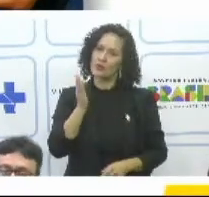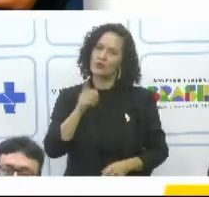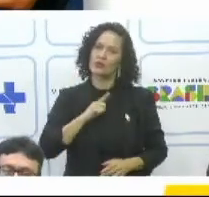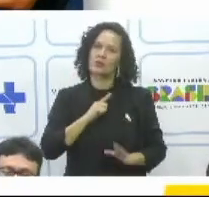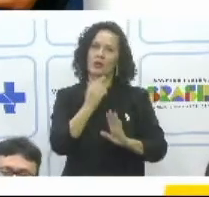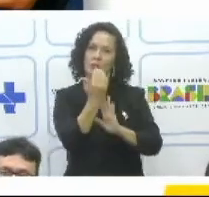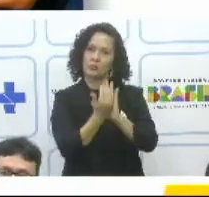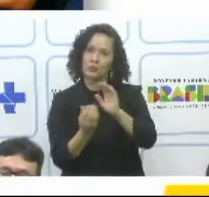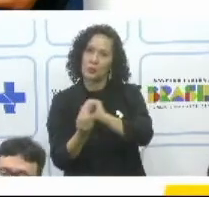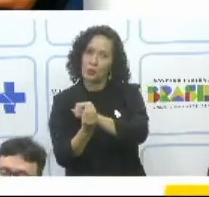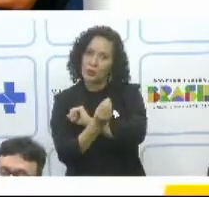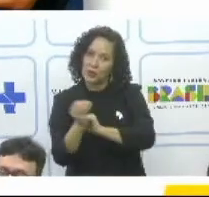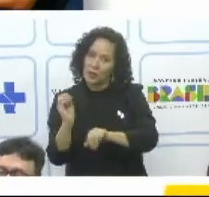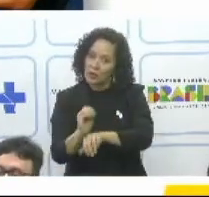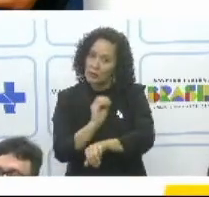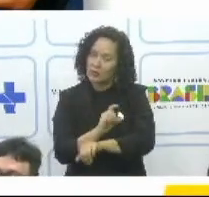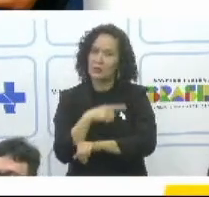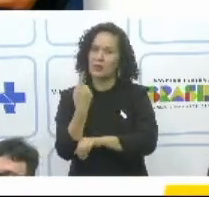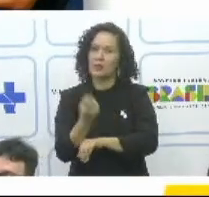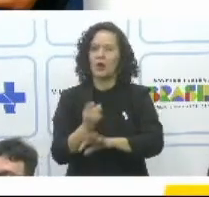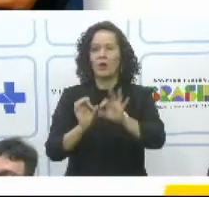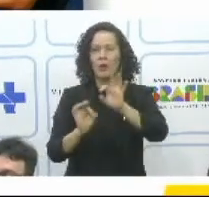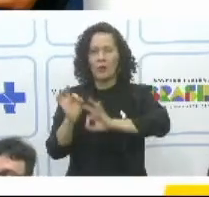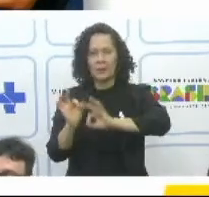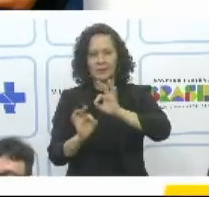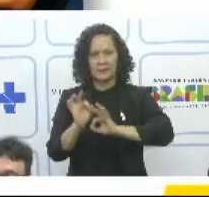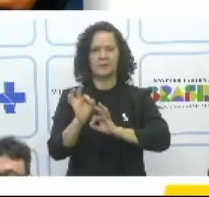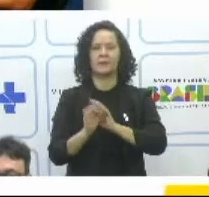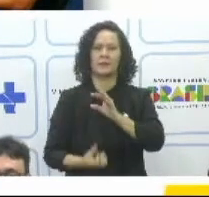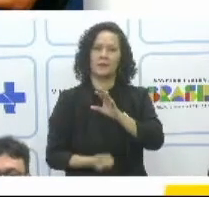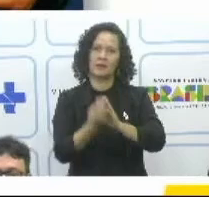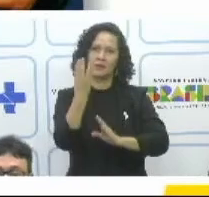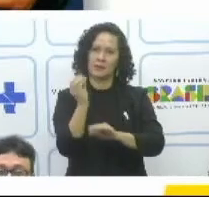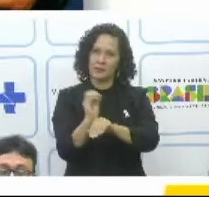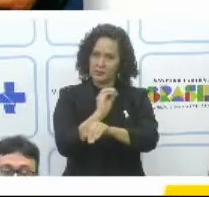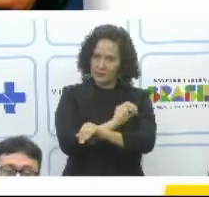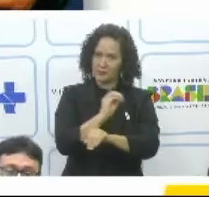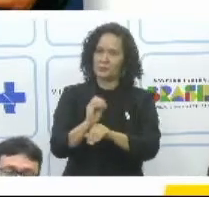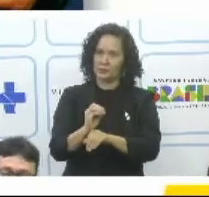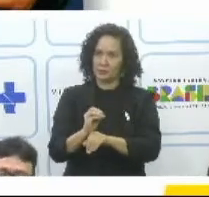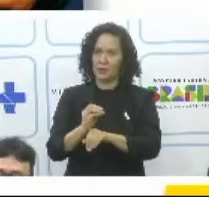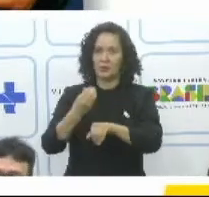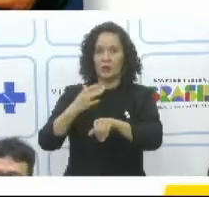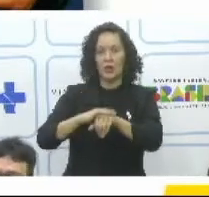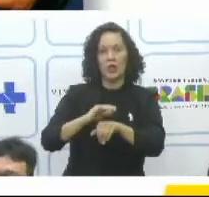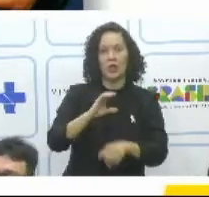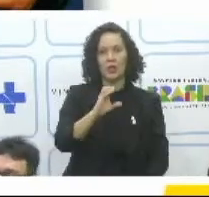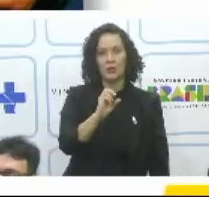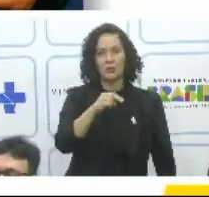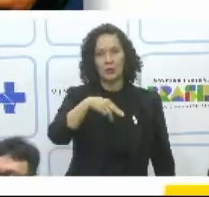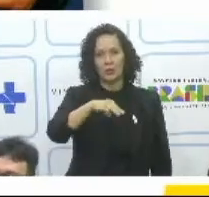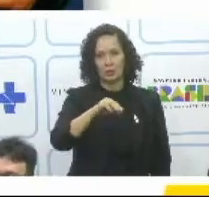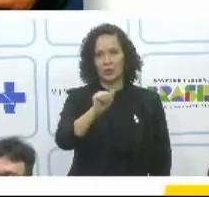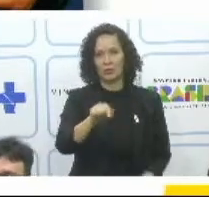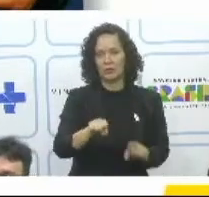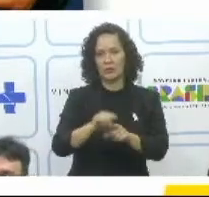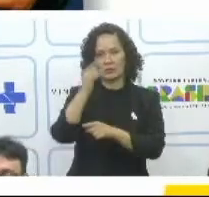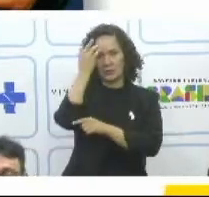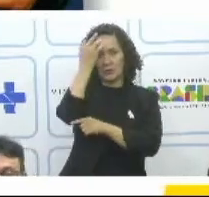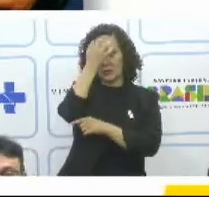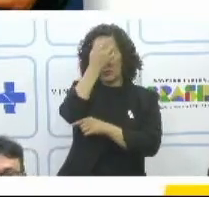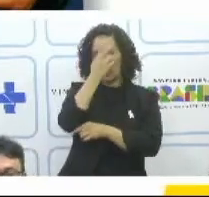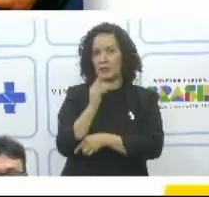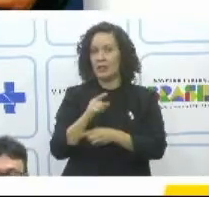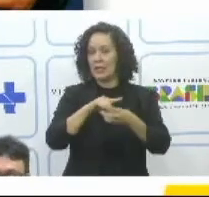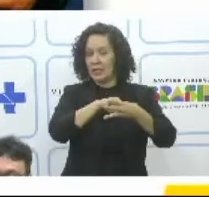uma linha de cuidado, né? A gente está fazendo a modelagem, né, de uma implementação da linha de cuidado em dor crônica e saúde mental em 3 municípios.